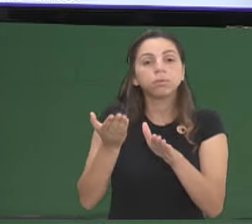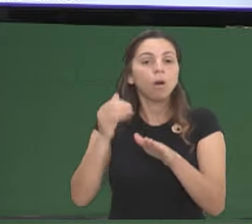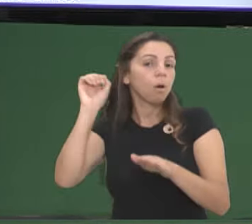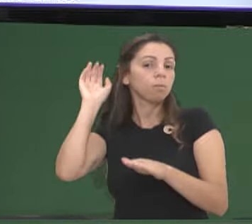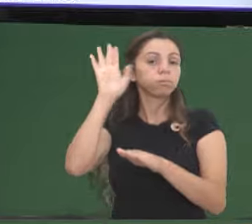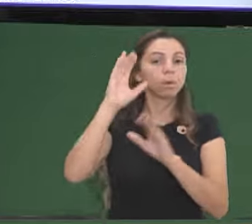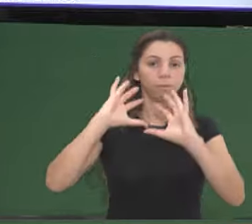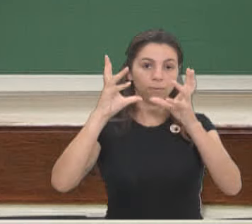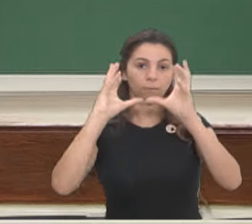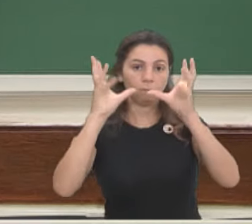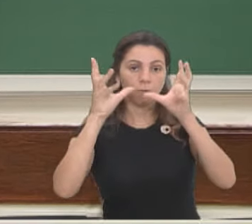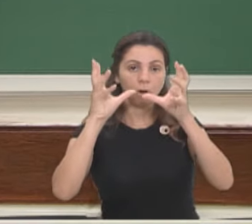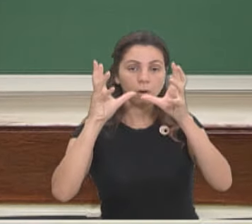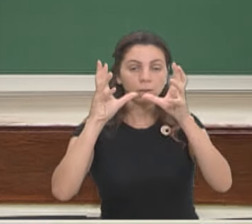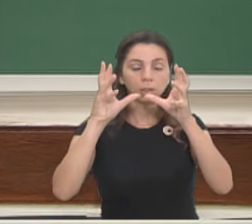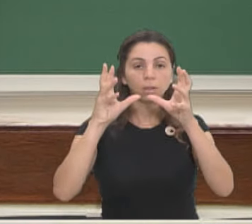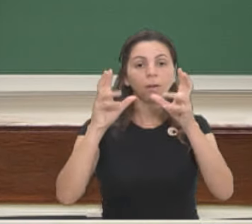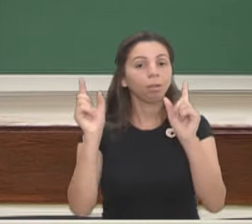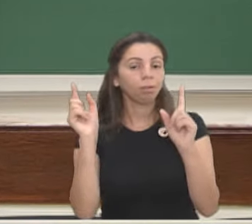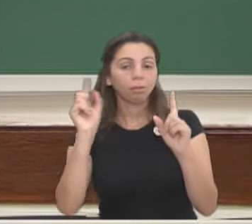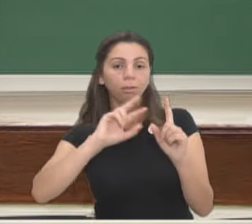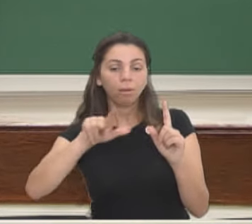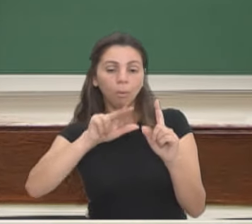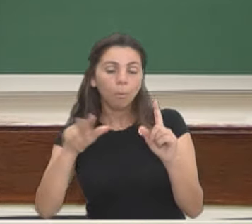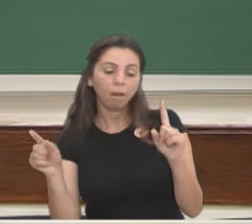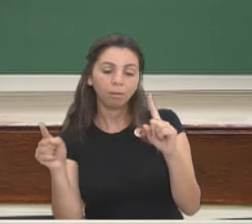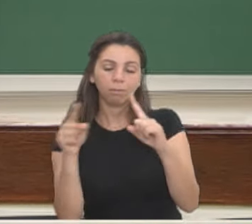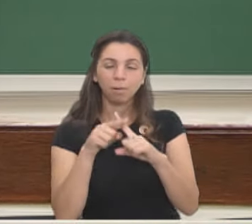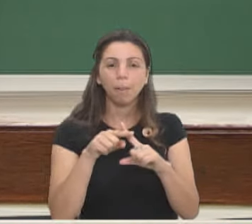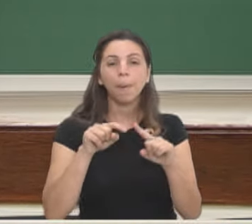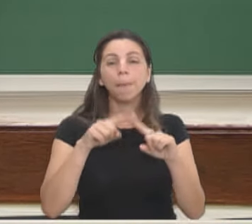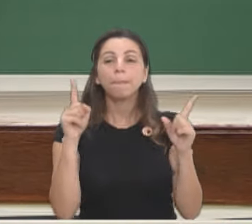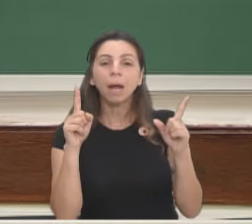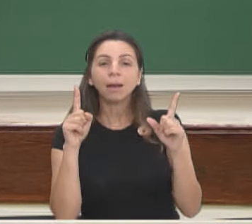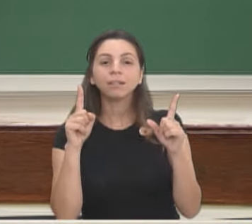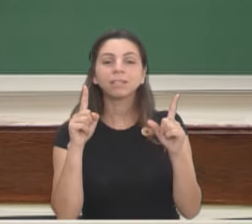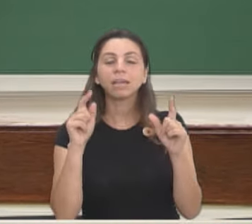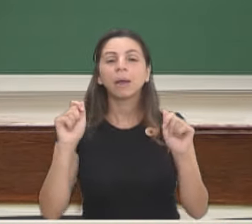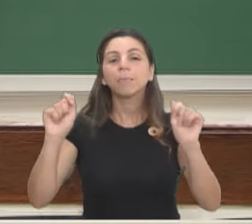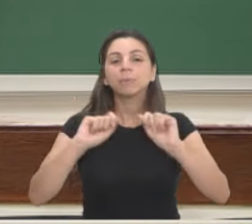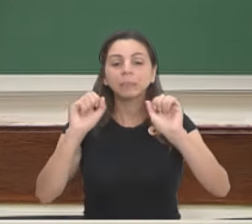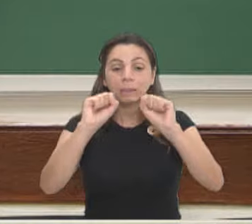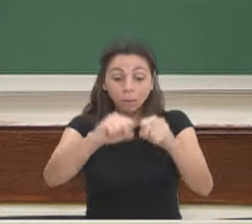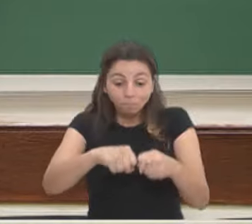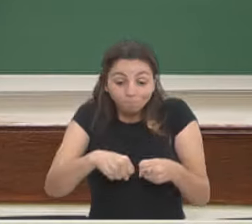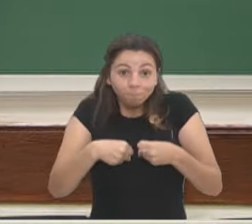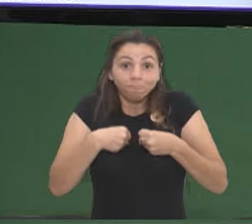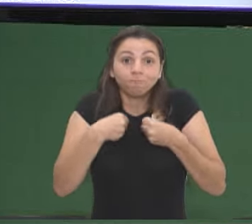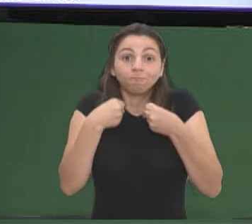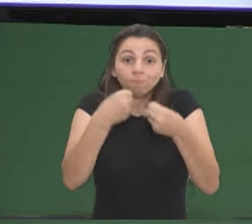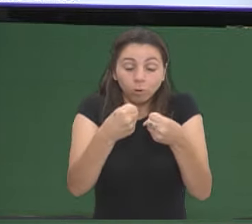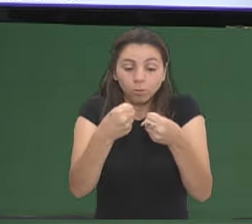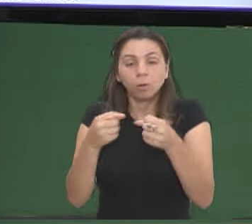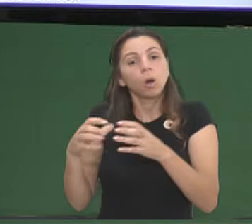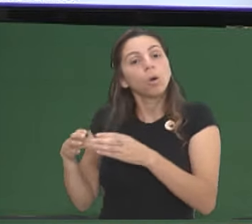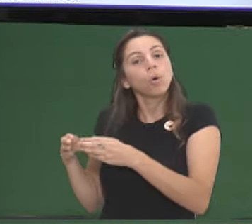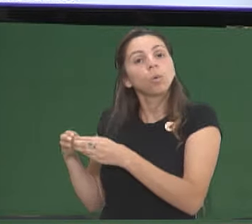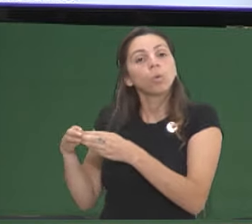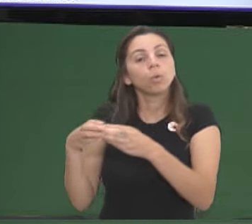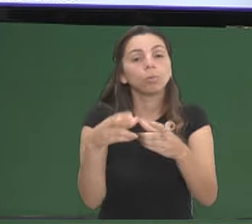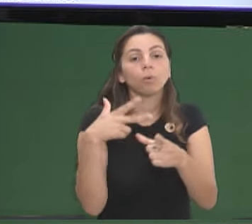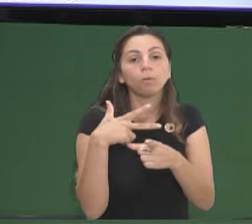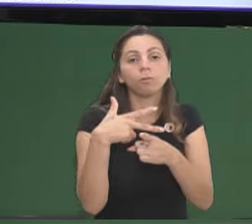a ser competitivo, mas faz com que ele tente cada vez mais superar os seus próprios limites. E com isso a equipe toda vence. Então, aqui